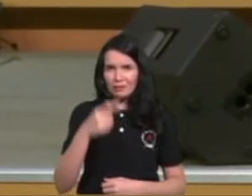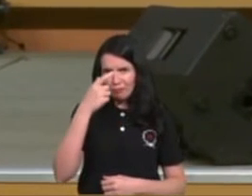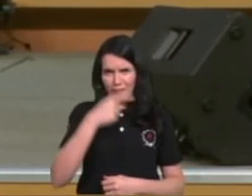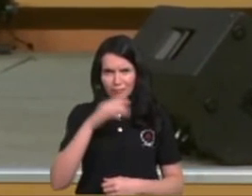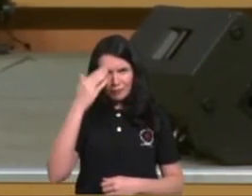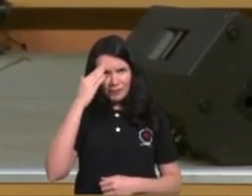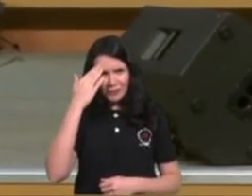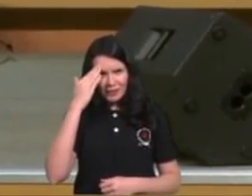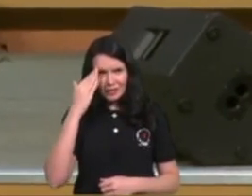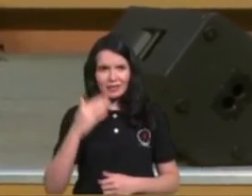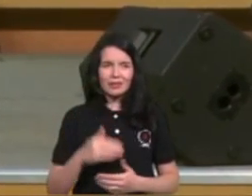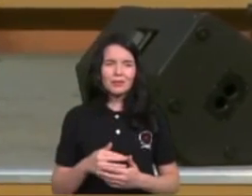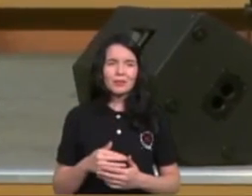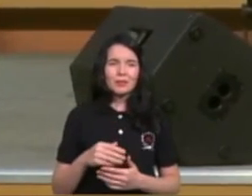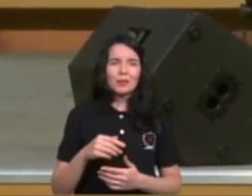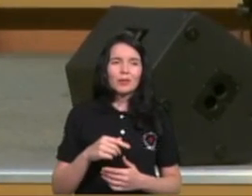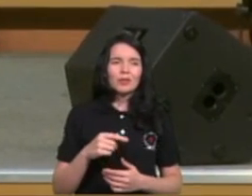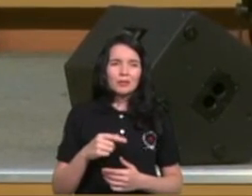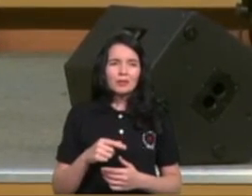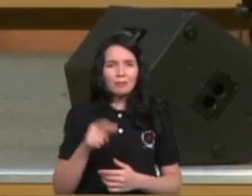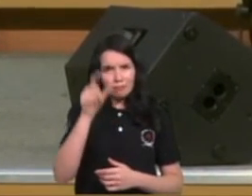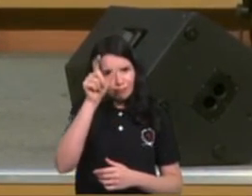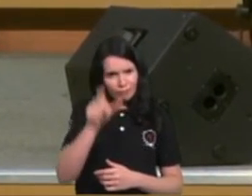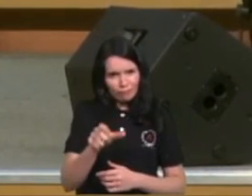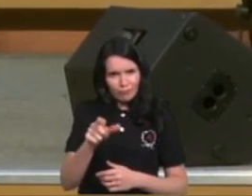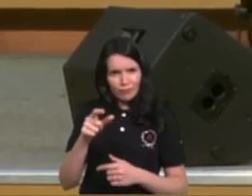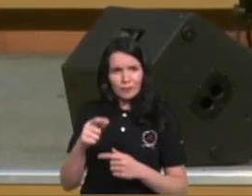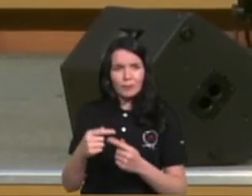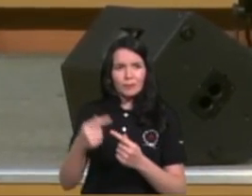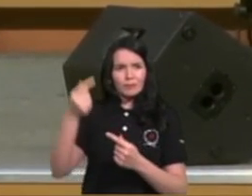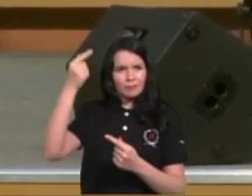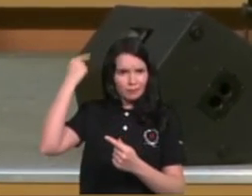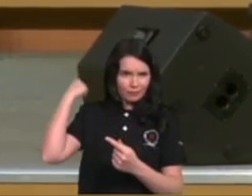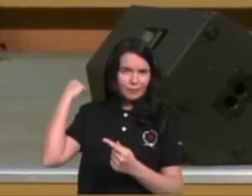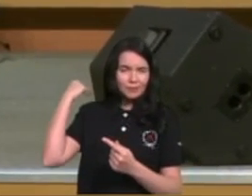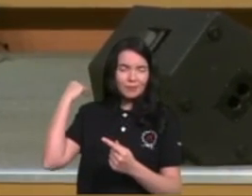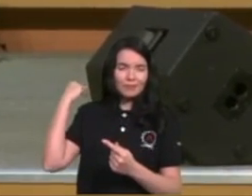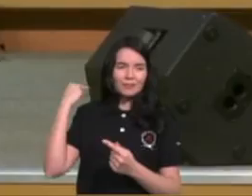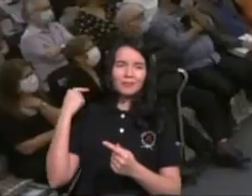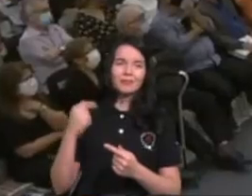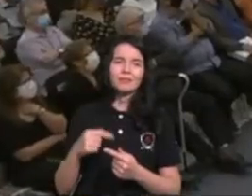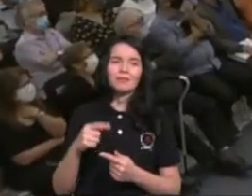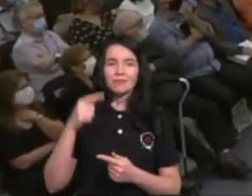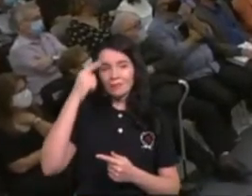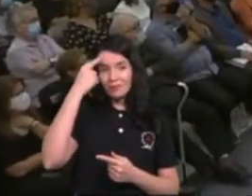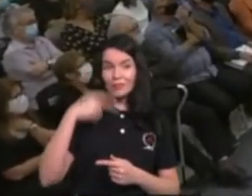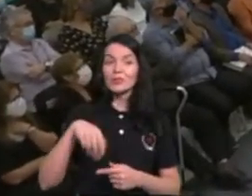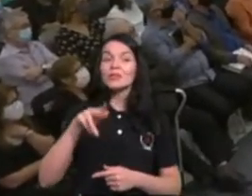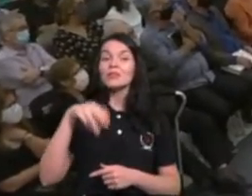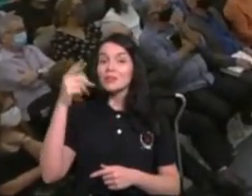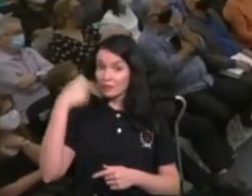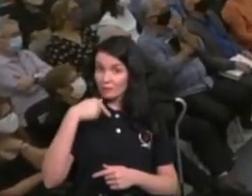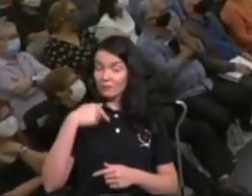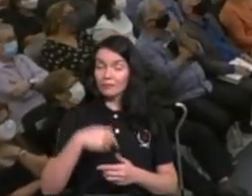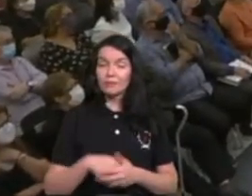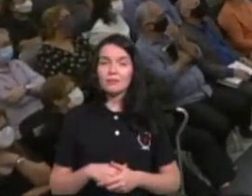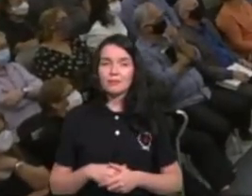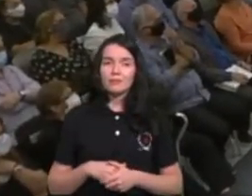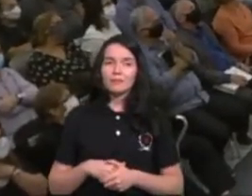ser você alguma coisa que não sabe vai ser outra que não vai saber o que que é na verdade você depositar de alguma coisa que você não sabe nem que você é